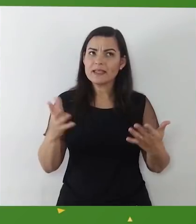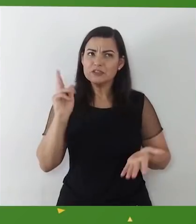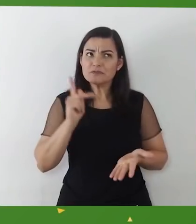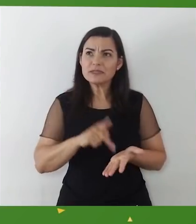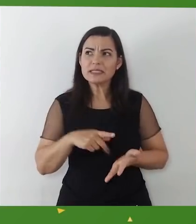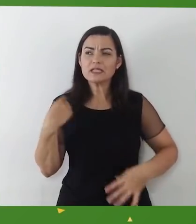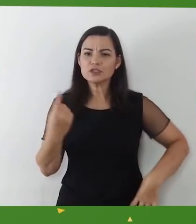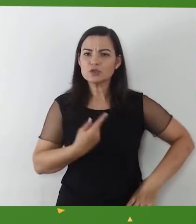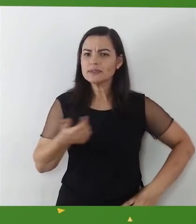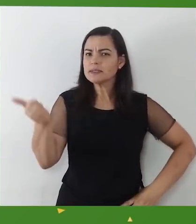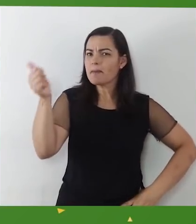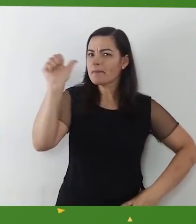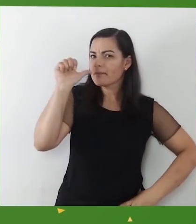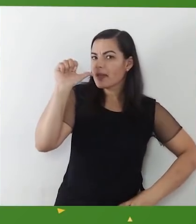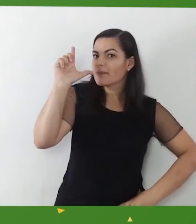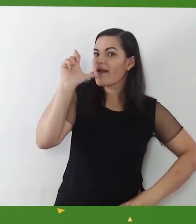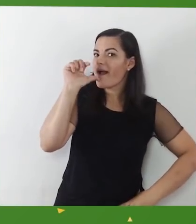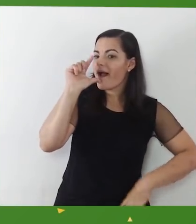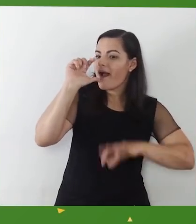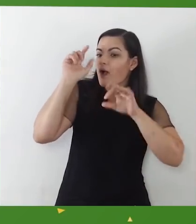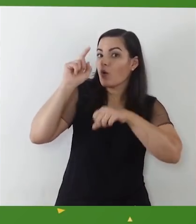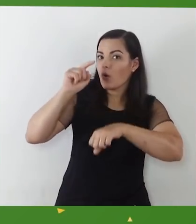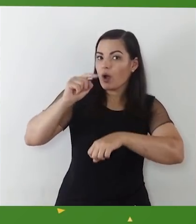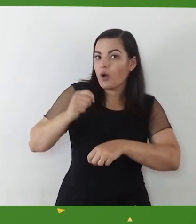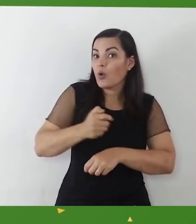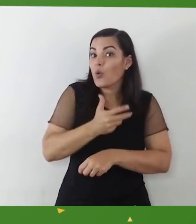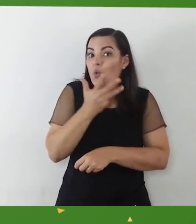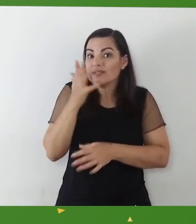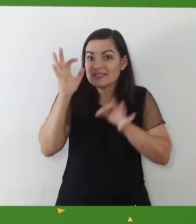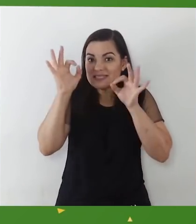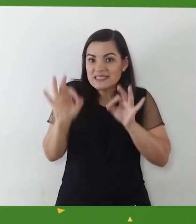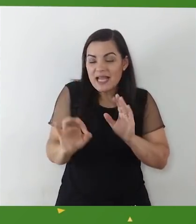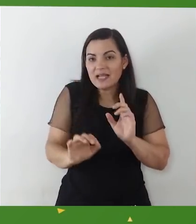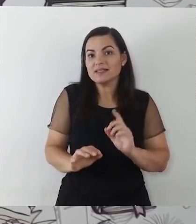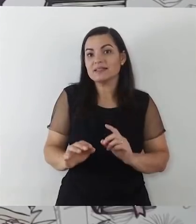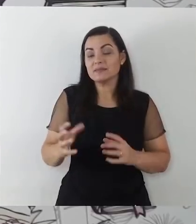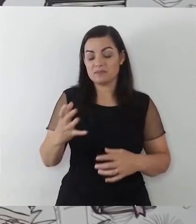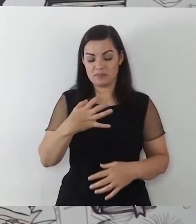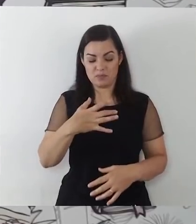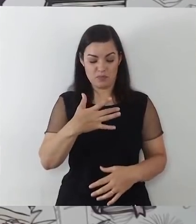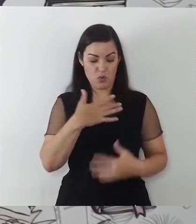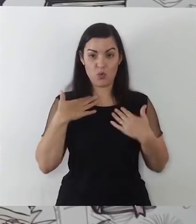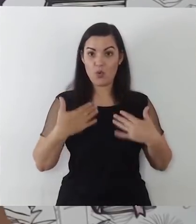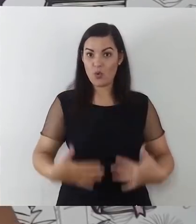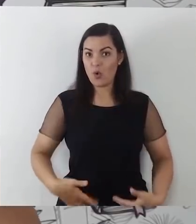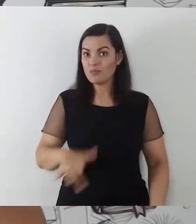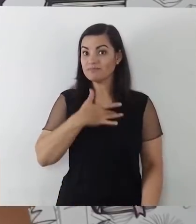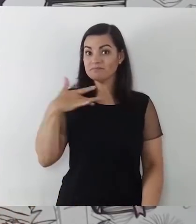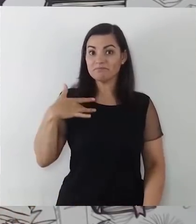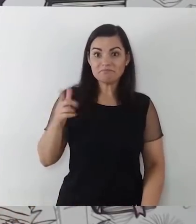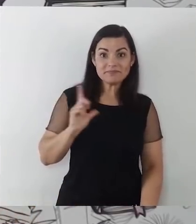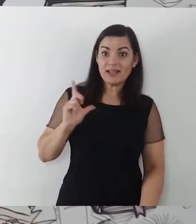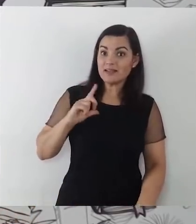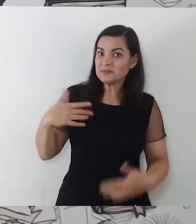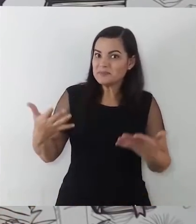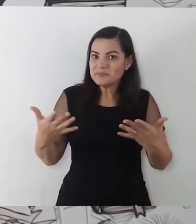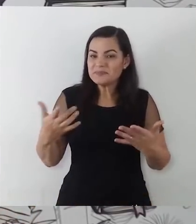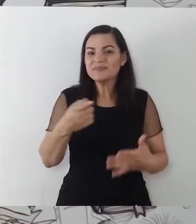Agora eu vou identificar as palavras. Cada ponto forma uma letra.